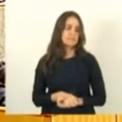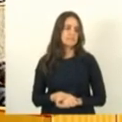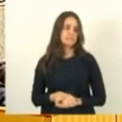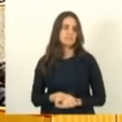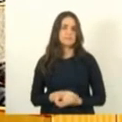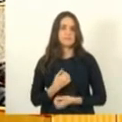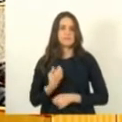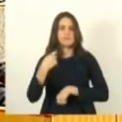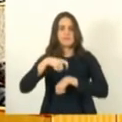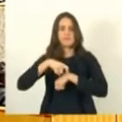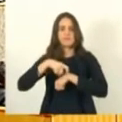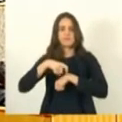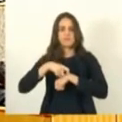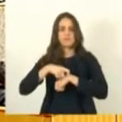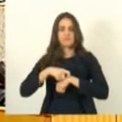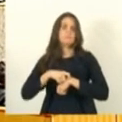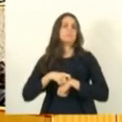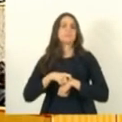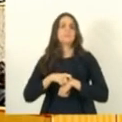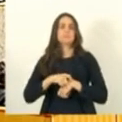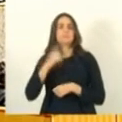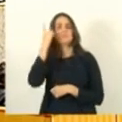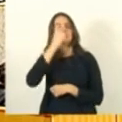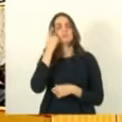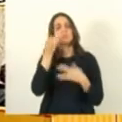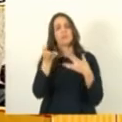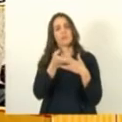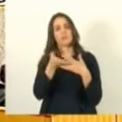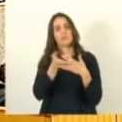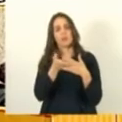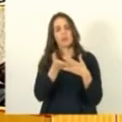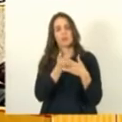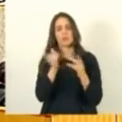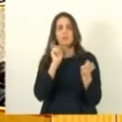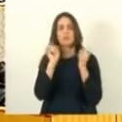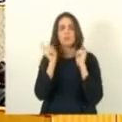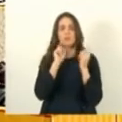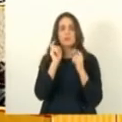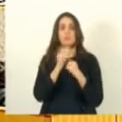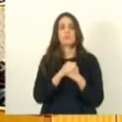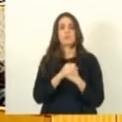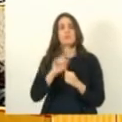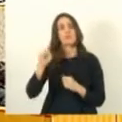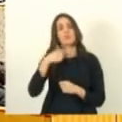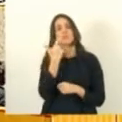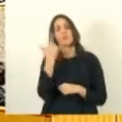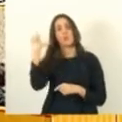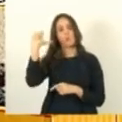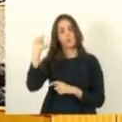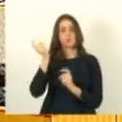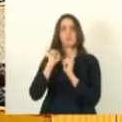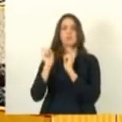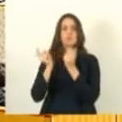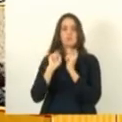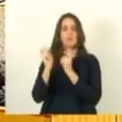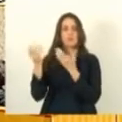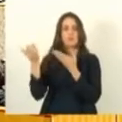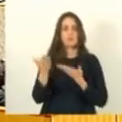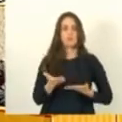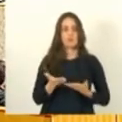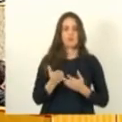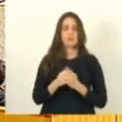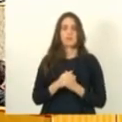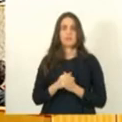Neste momento, os deputados estão no intervalo entre a sessão ordinária e a extraordinária. Foi